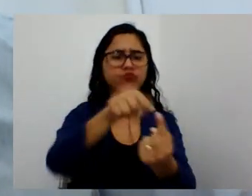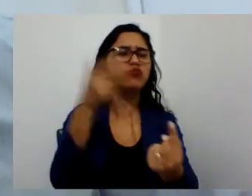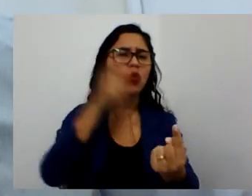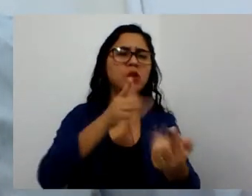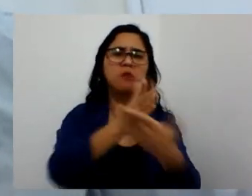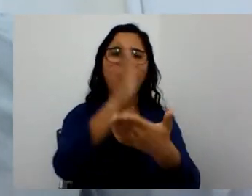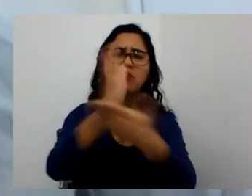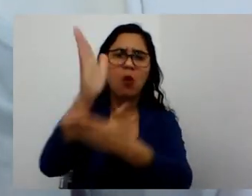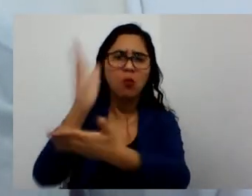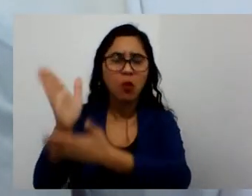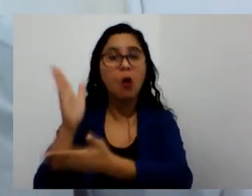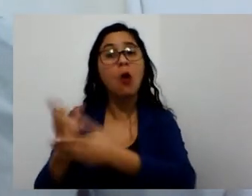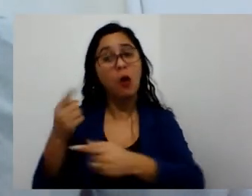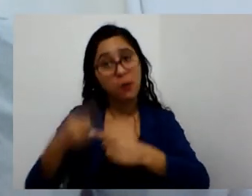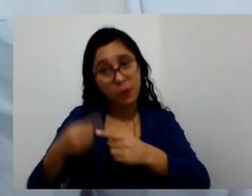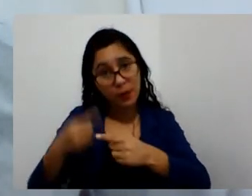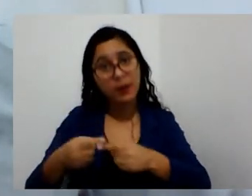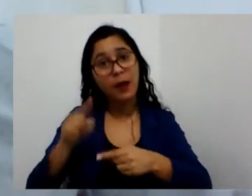foi assim,